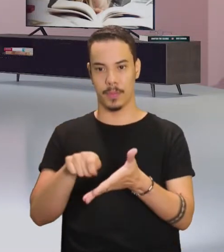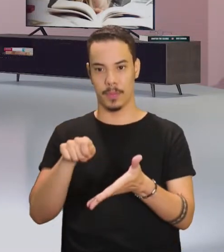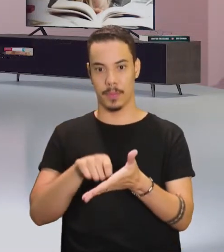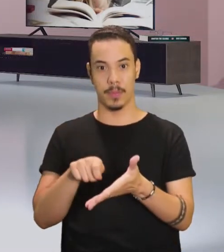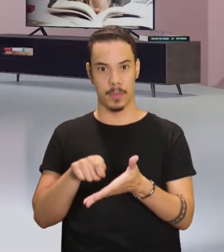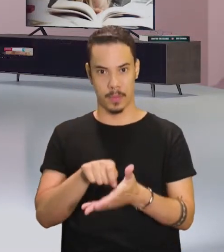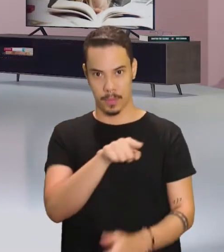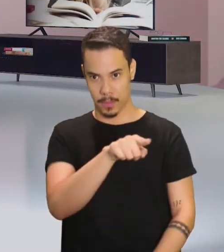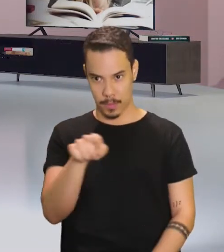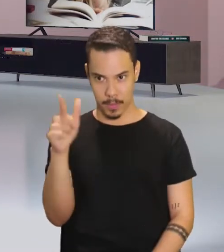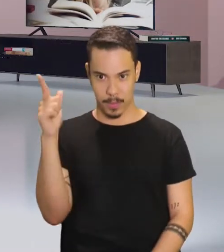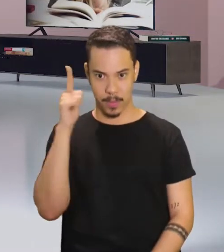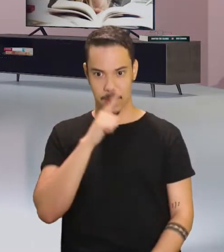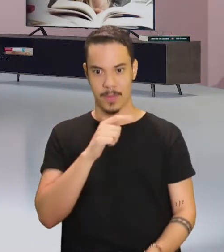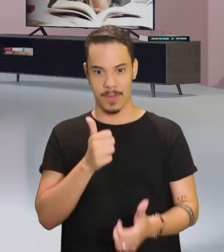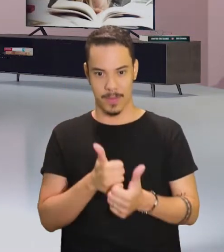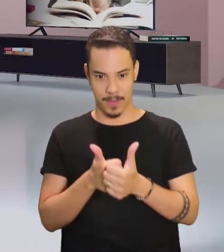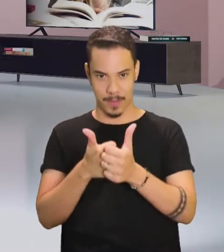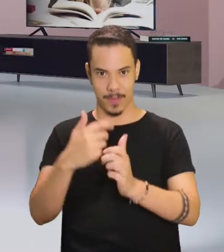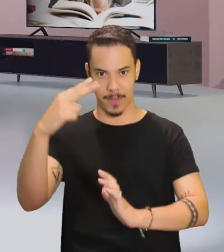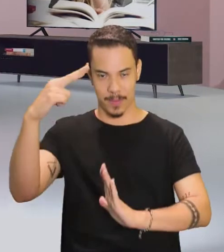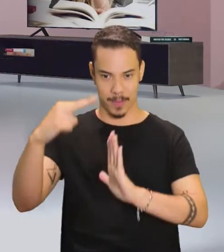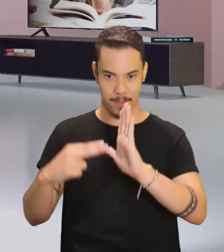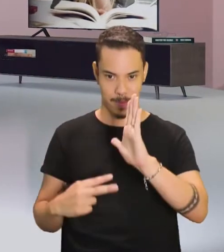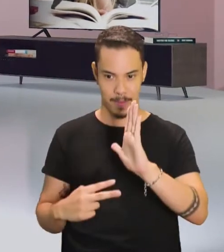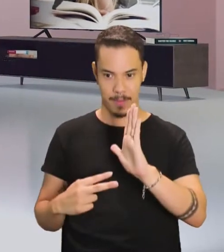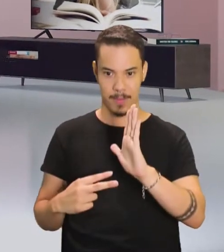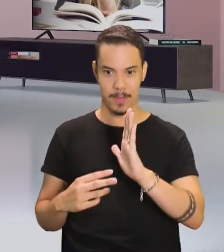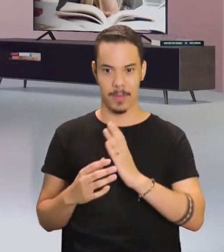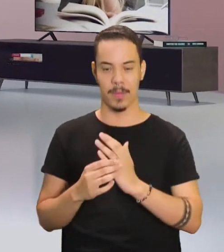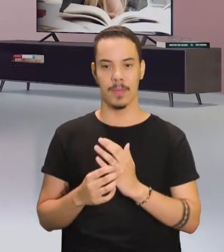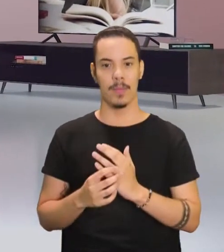aí, conseguiu acompanhar direitinho a leitura? Ah,